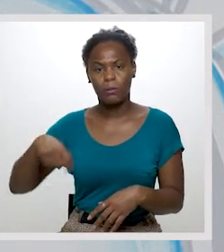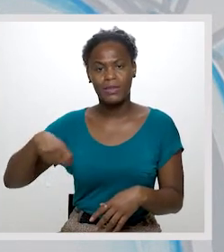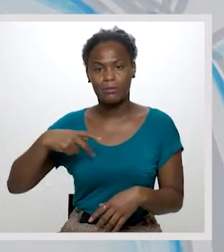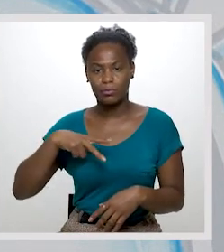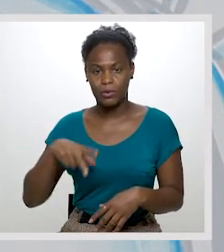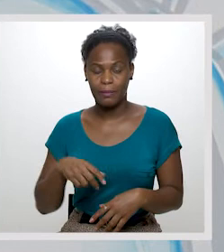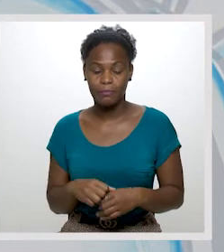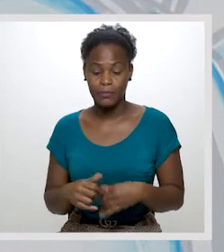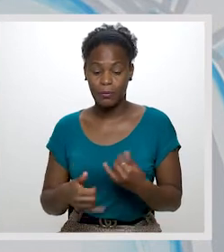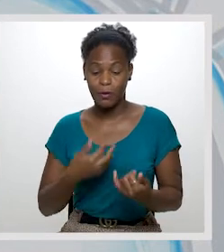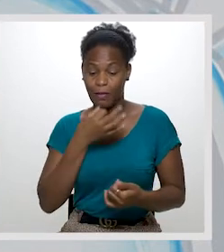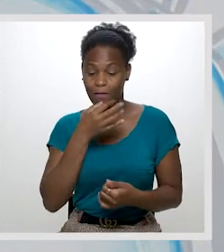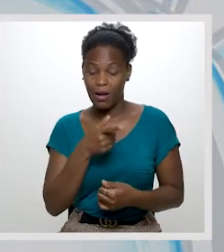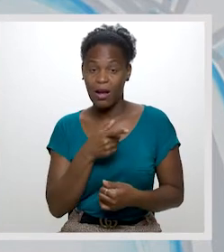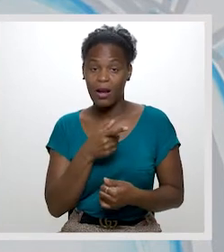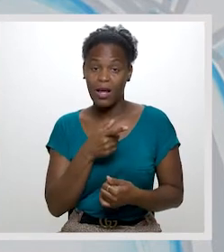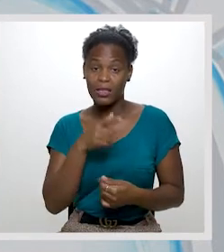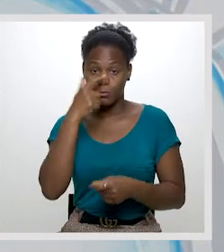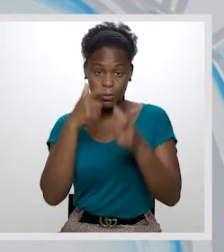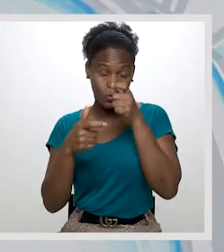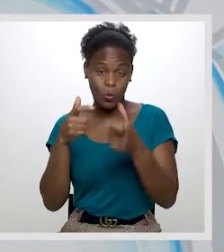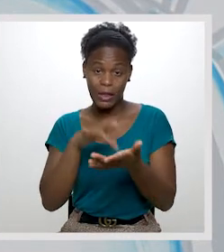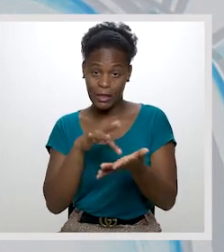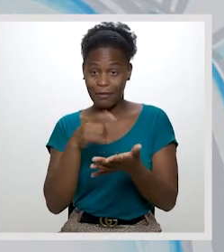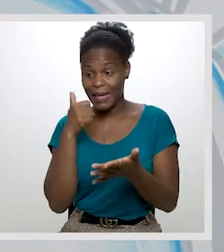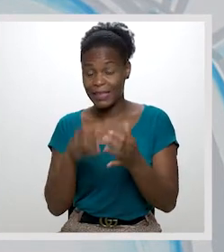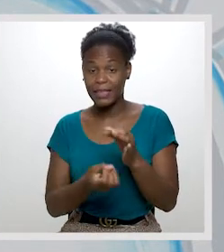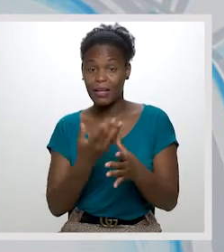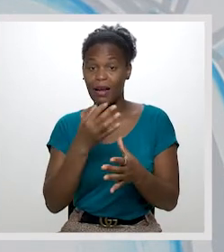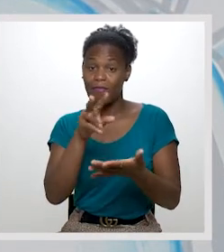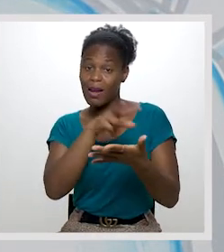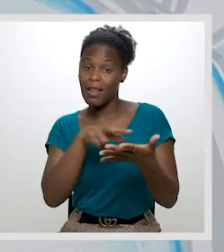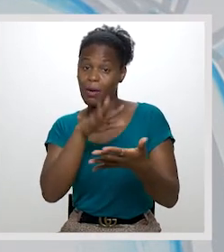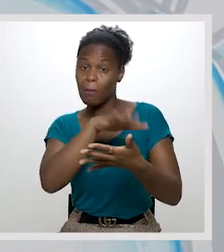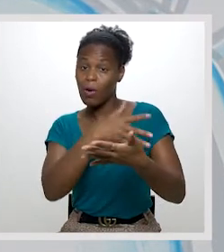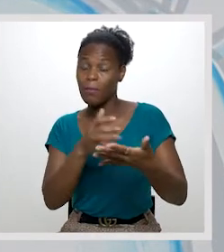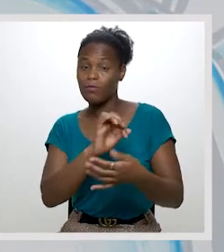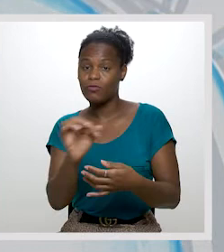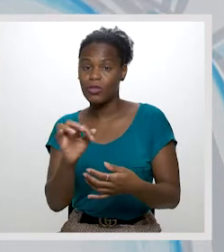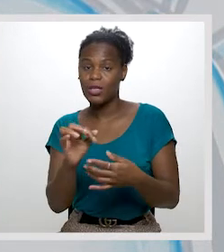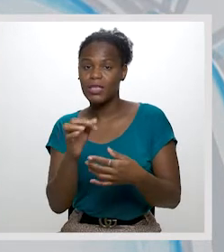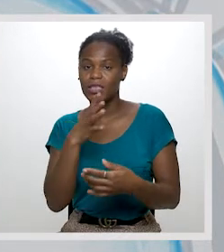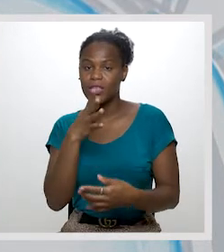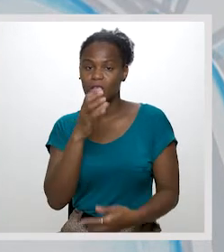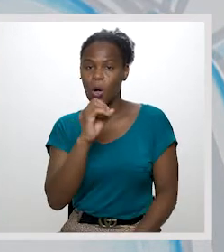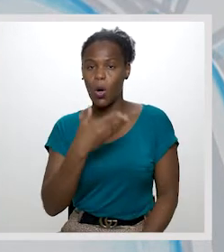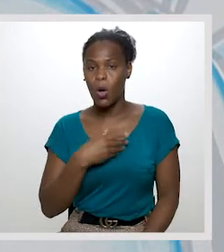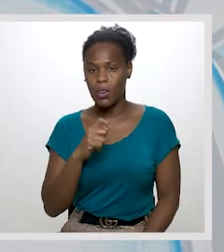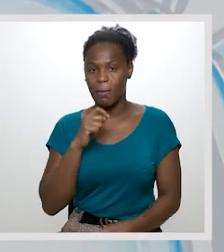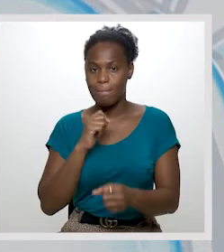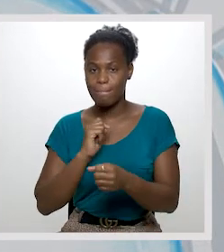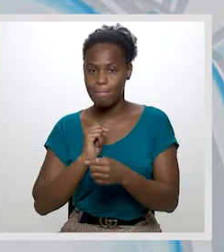e de falarmos dos seus heterônimos, vamos agora ler um dos seus grandes poemas, o poema intitulado